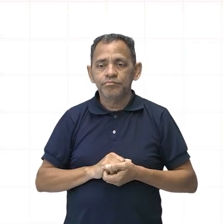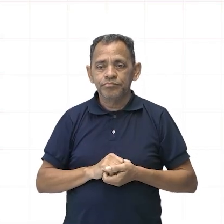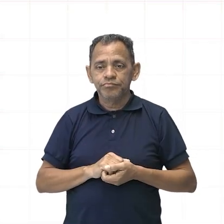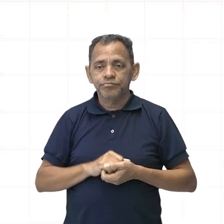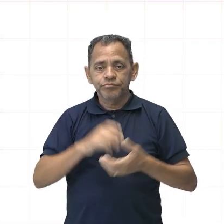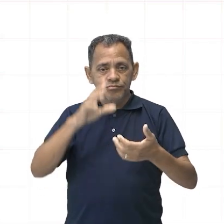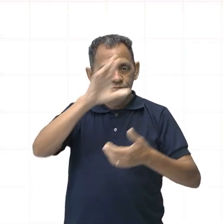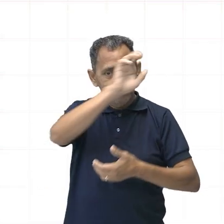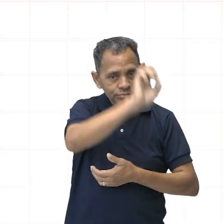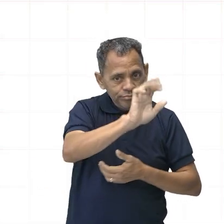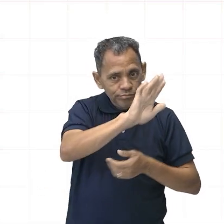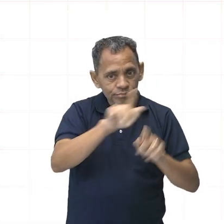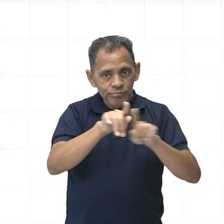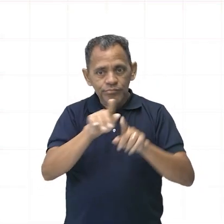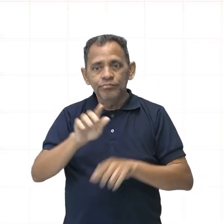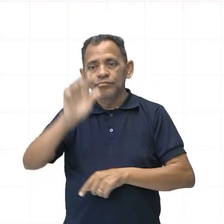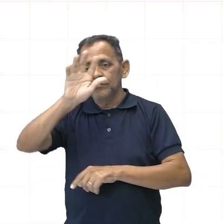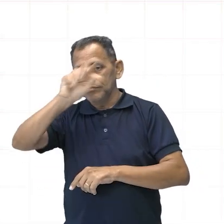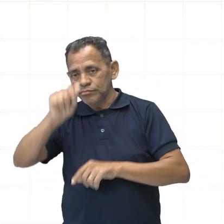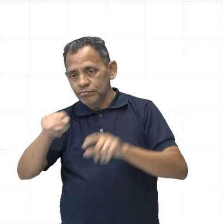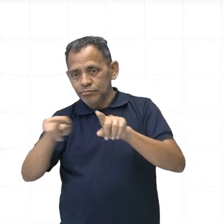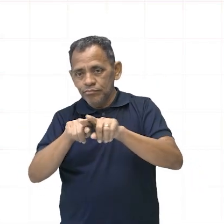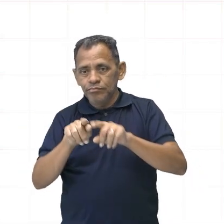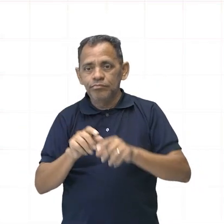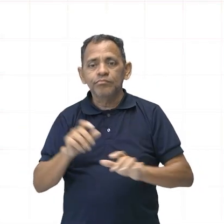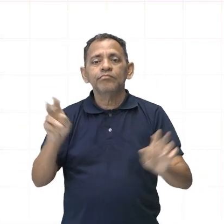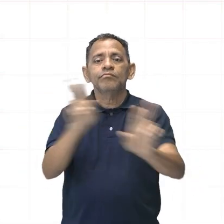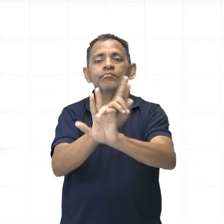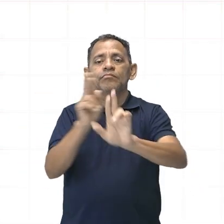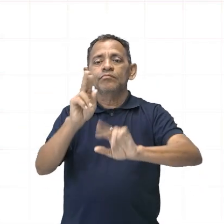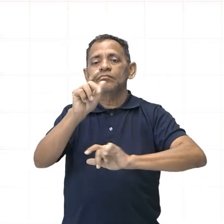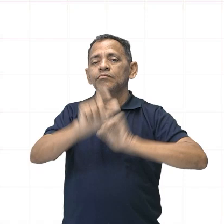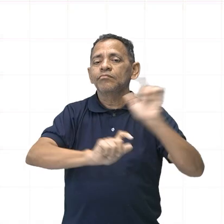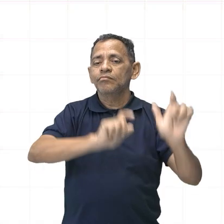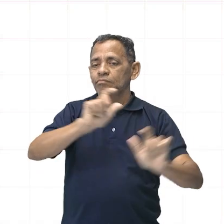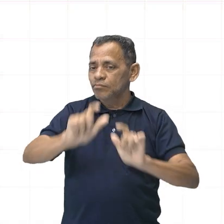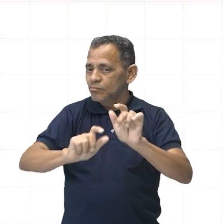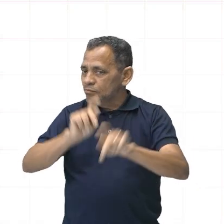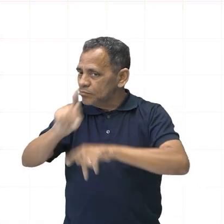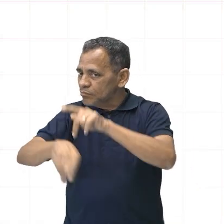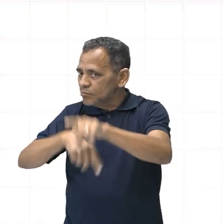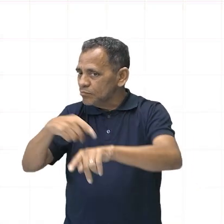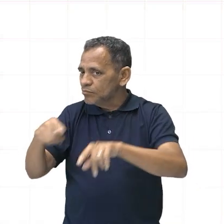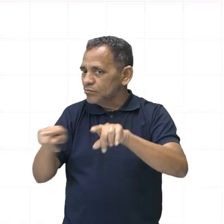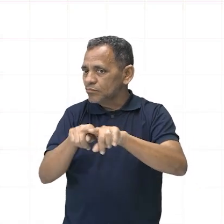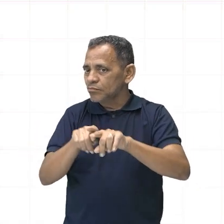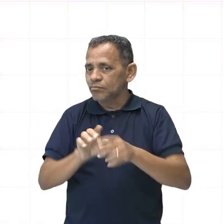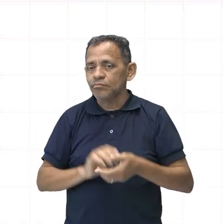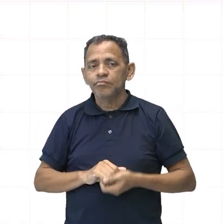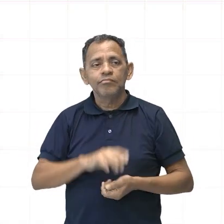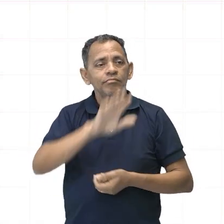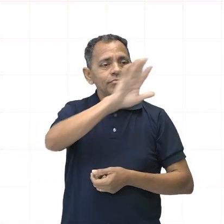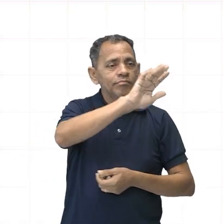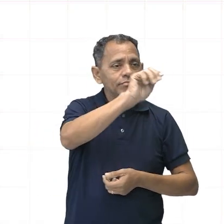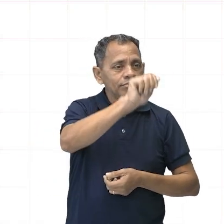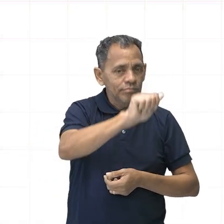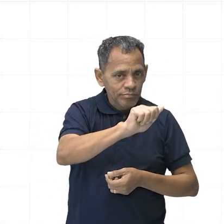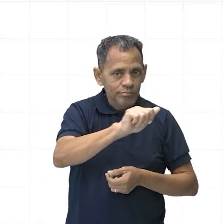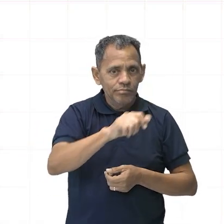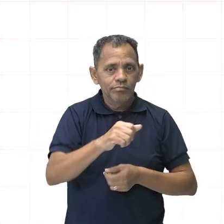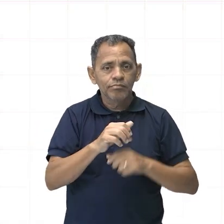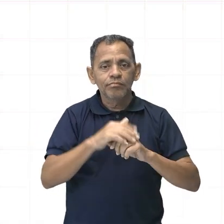gente, já vai estar relacionado à população, tá? Então, olha só, a Ásia, gente, compreende aí mais